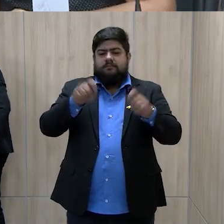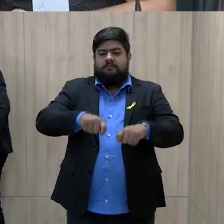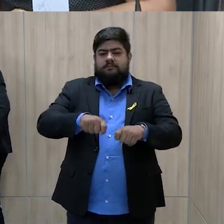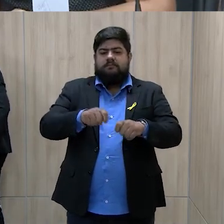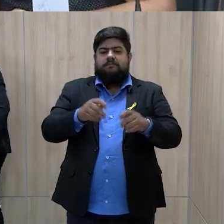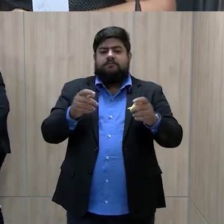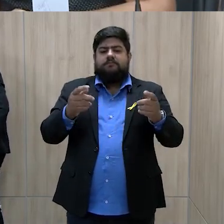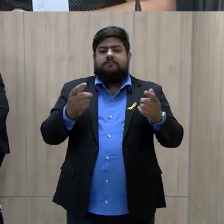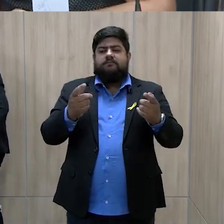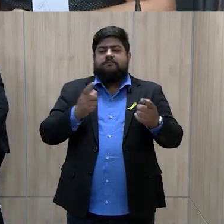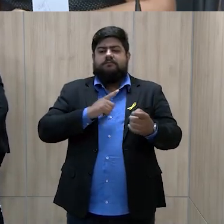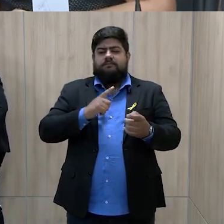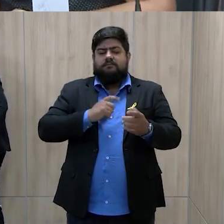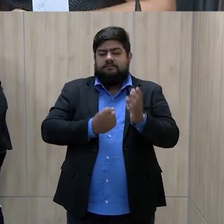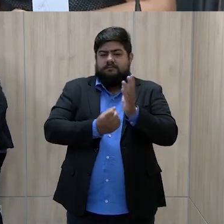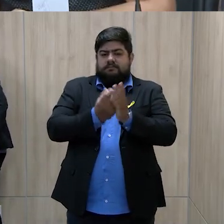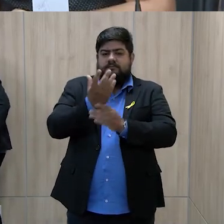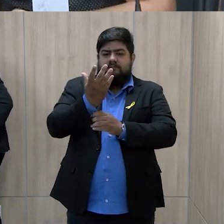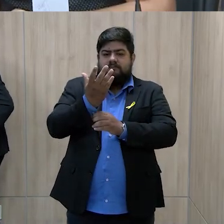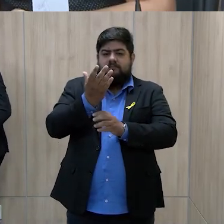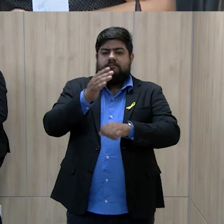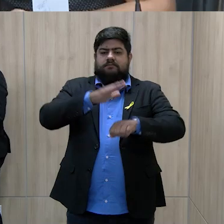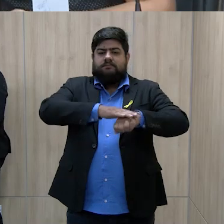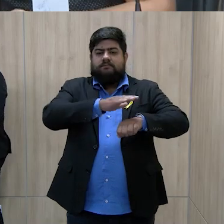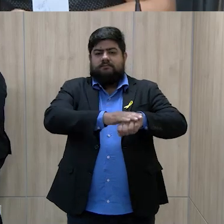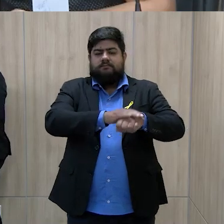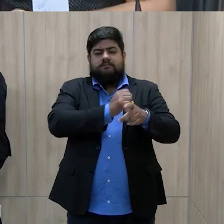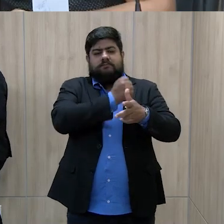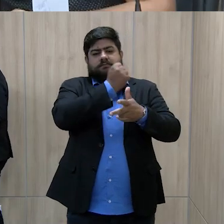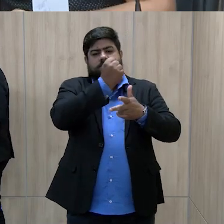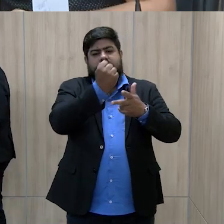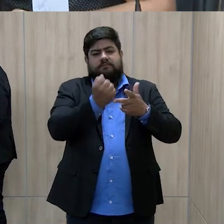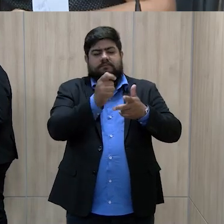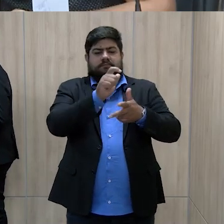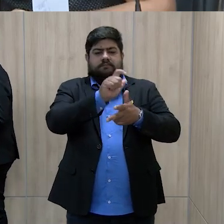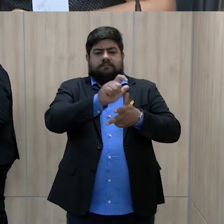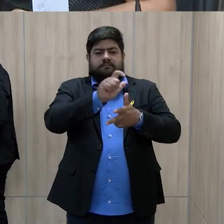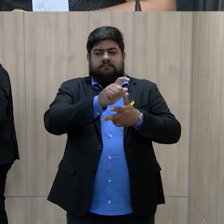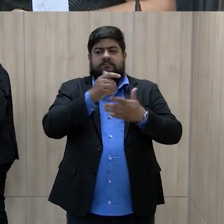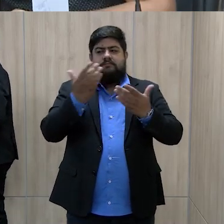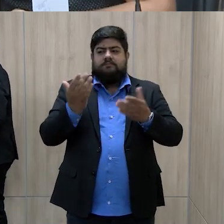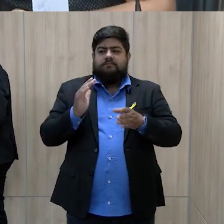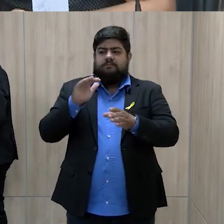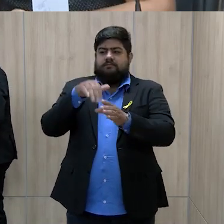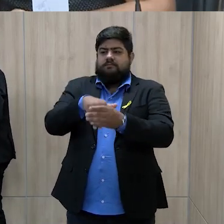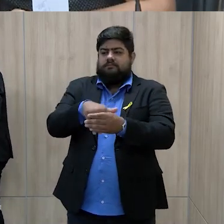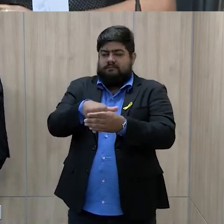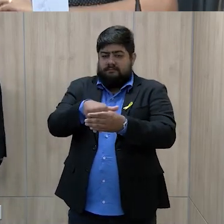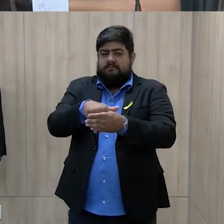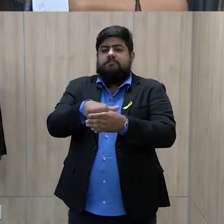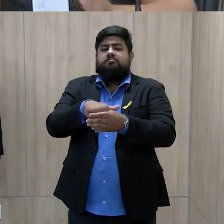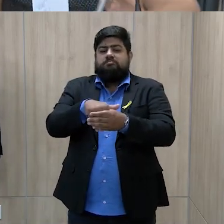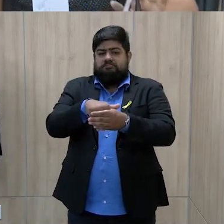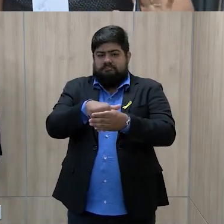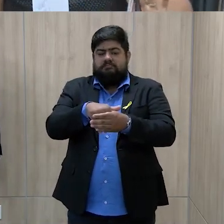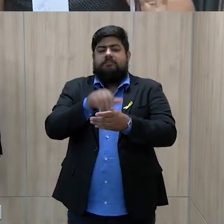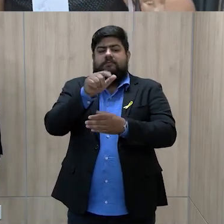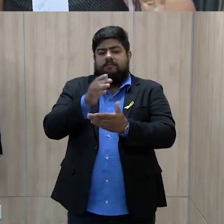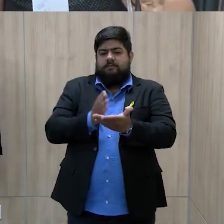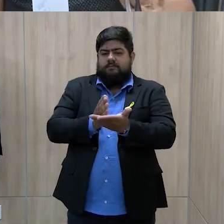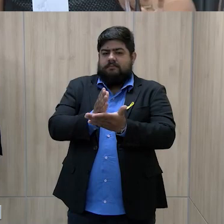de competência concorrente portanto com a iniciativa do Poder Executivo o nosso voto